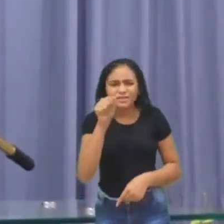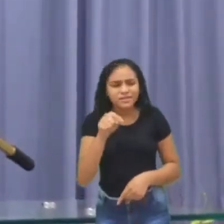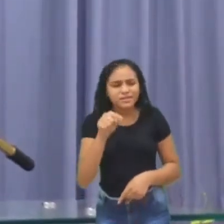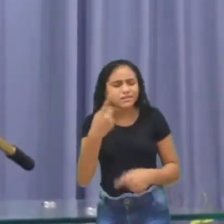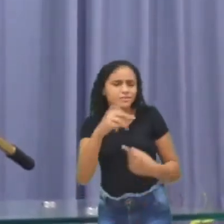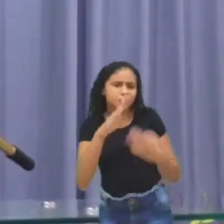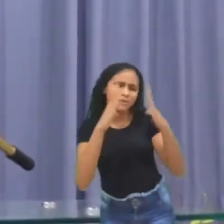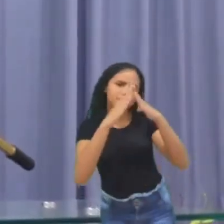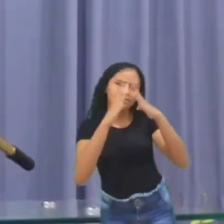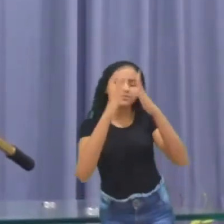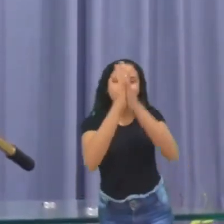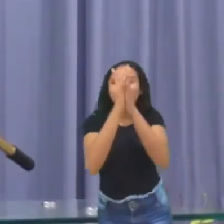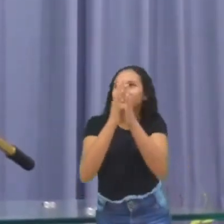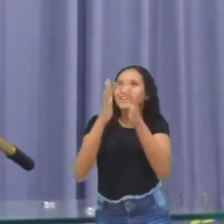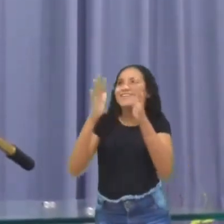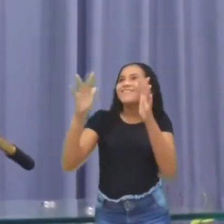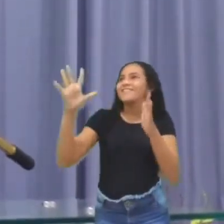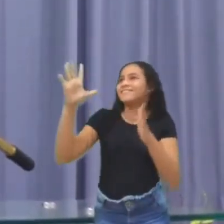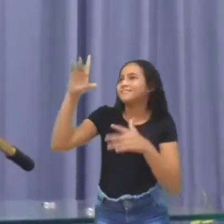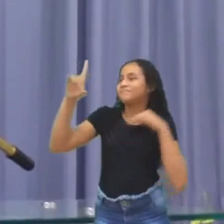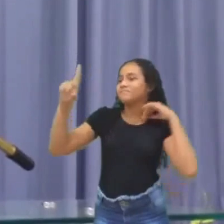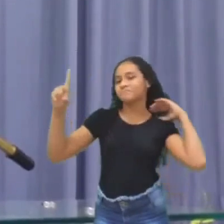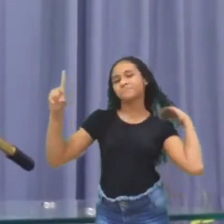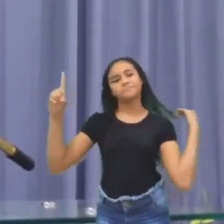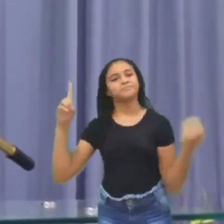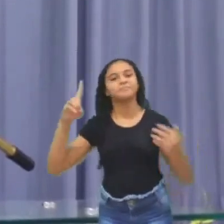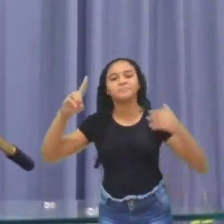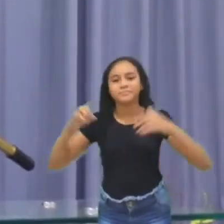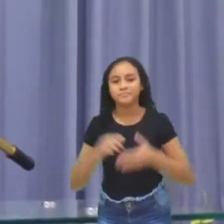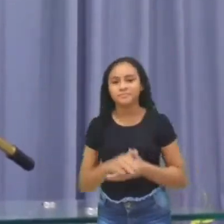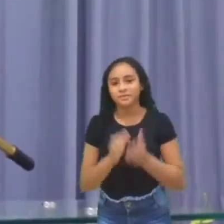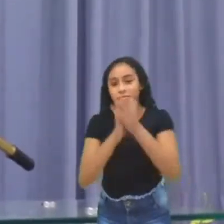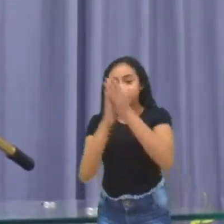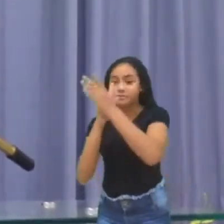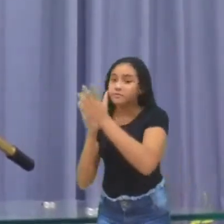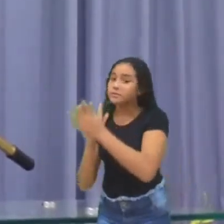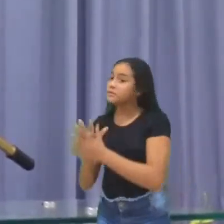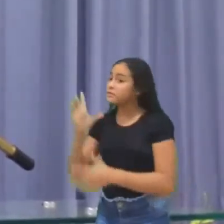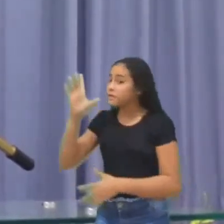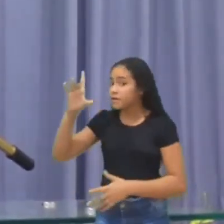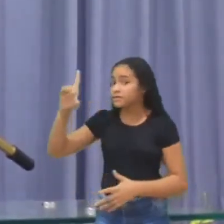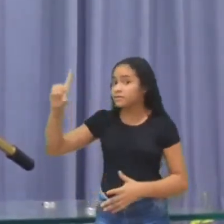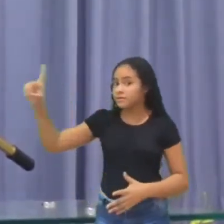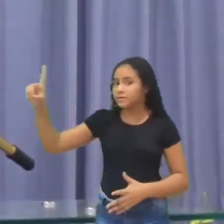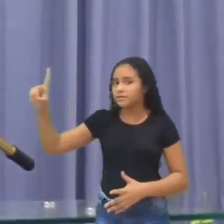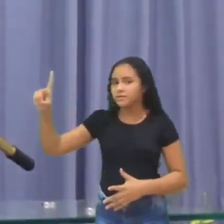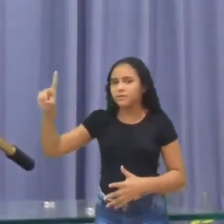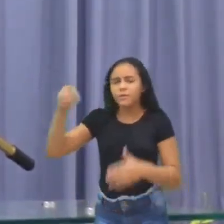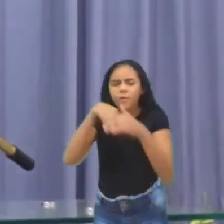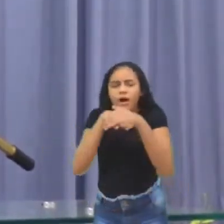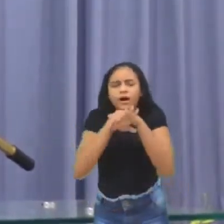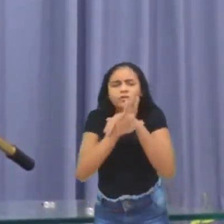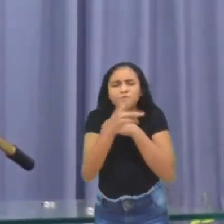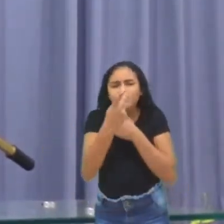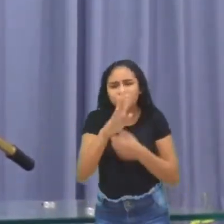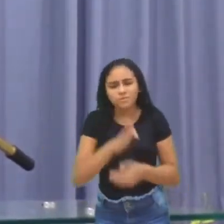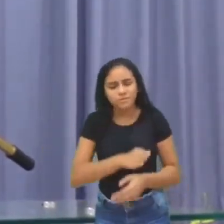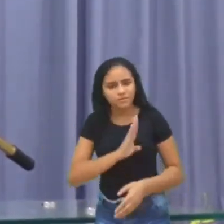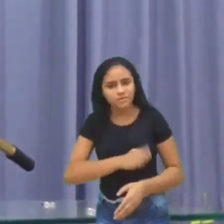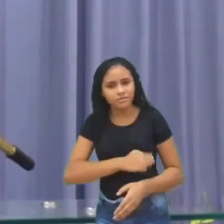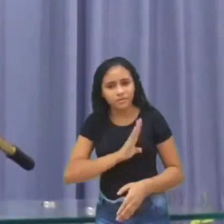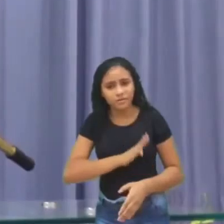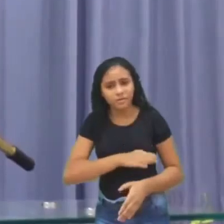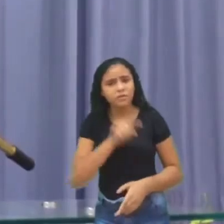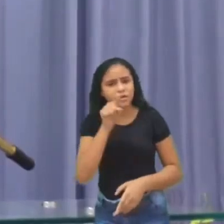casa glorificando a Deus, bendizendo a Deus por esta palavra. Guarde-a no seu coração, porque você vai